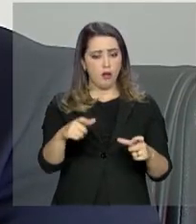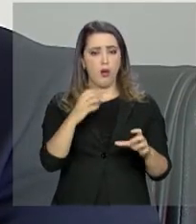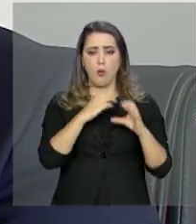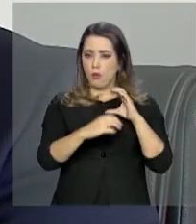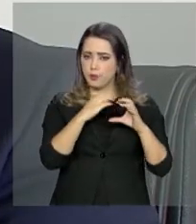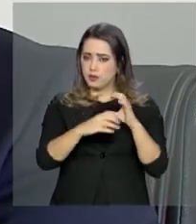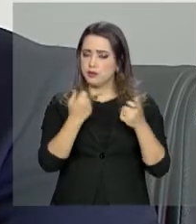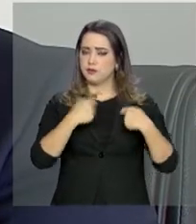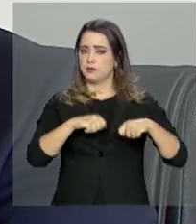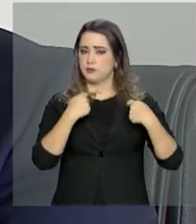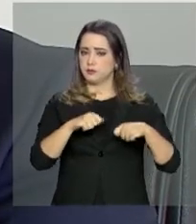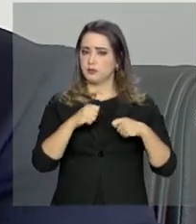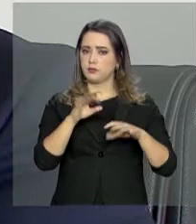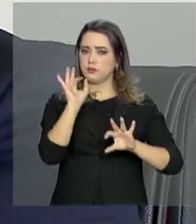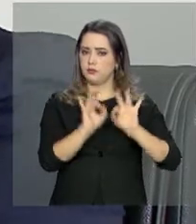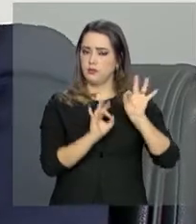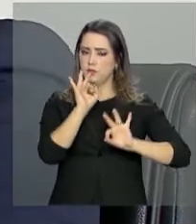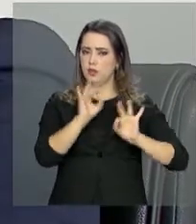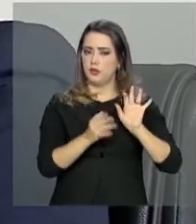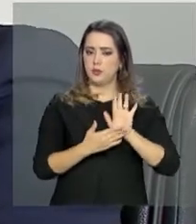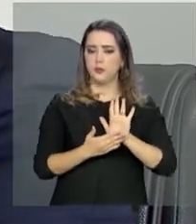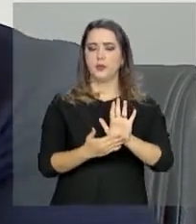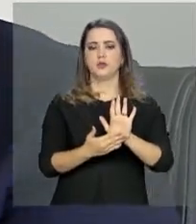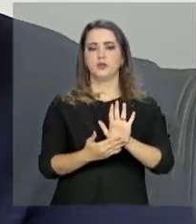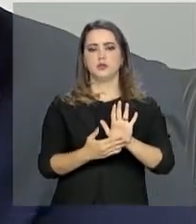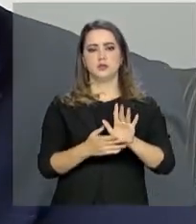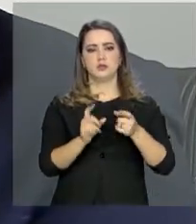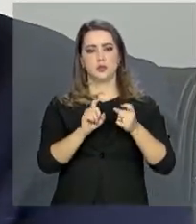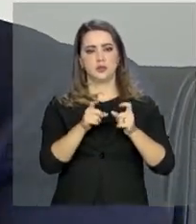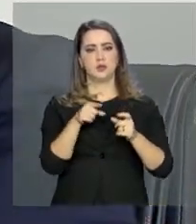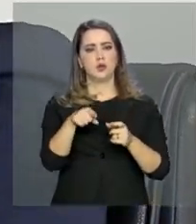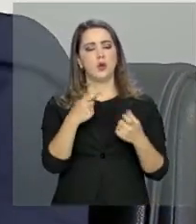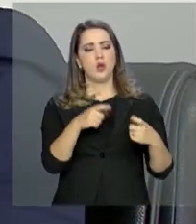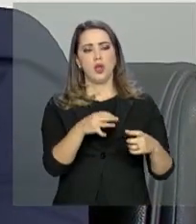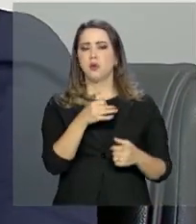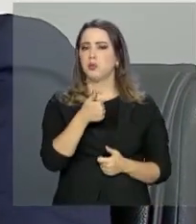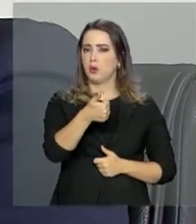compilar essas informações e mostrar para o gestor onde que ele está acertando e onde que ele está errando.